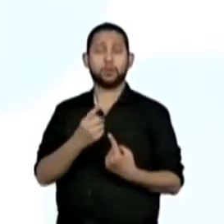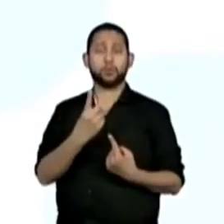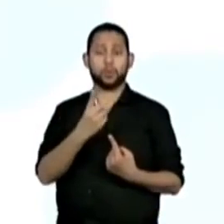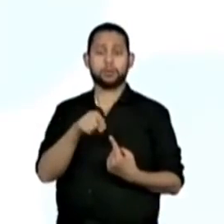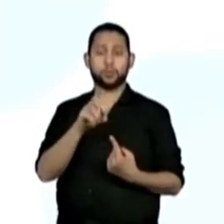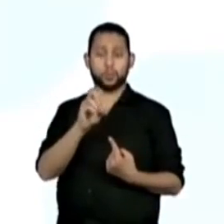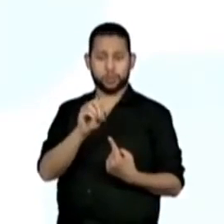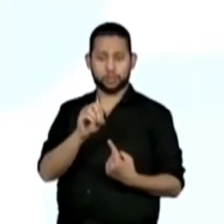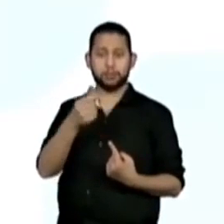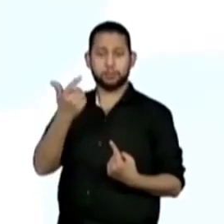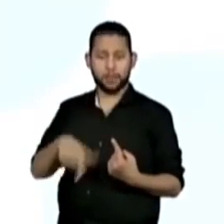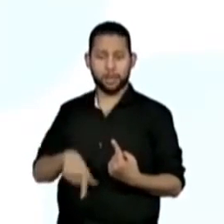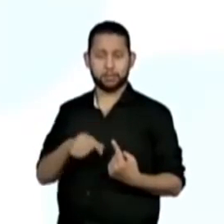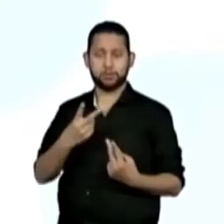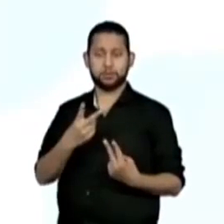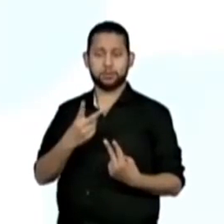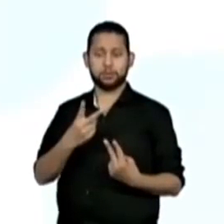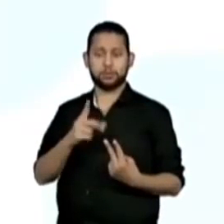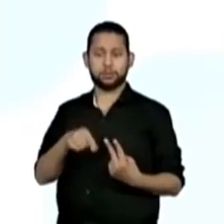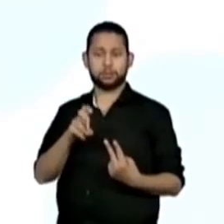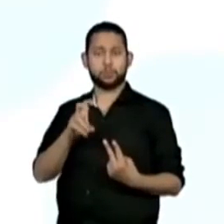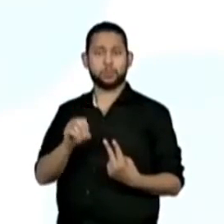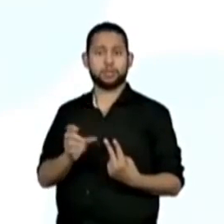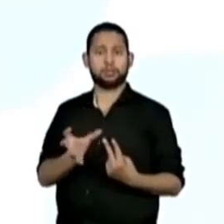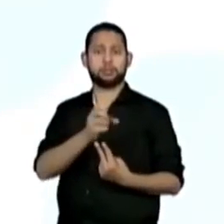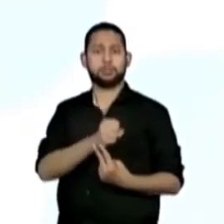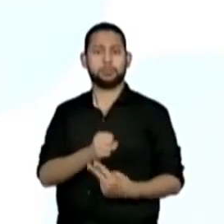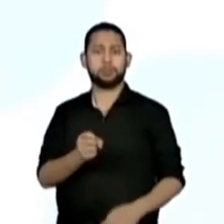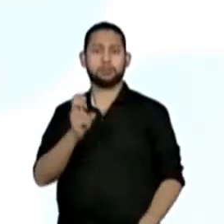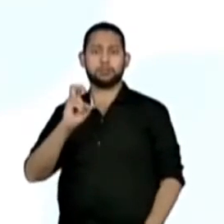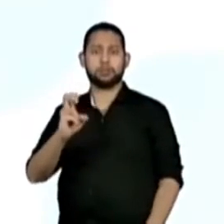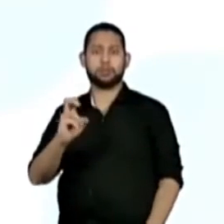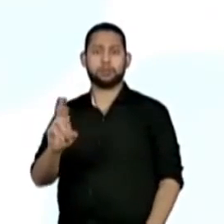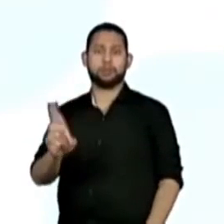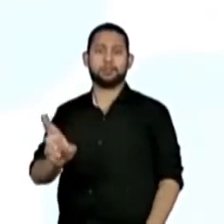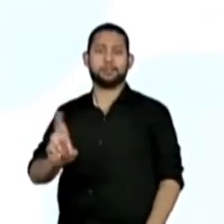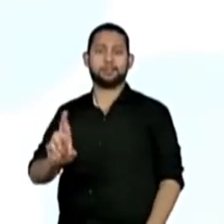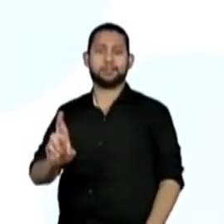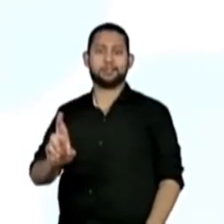10% 2,50 totalizou